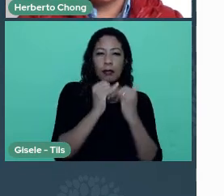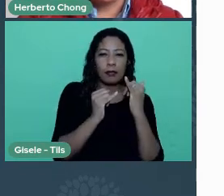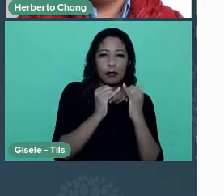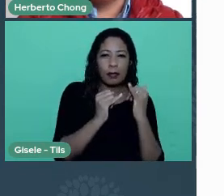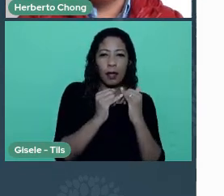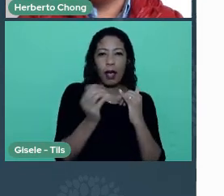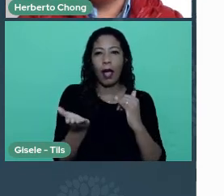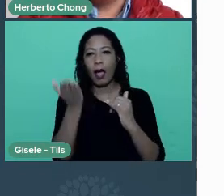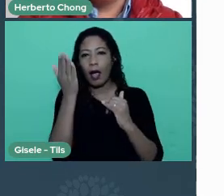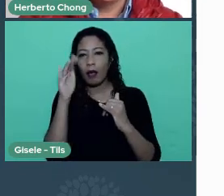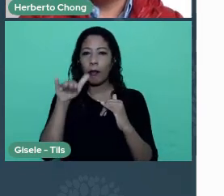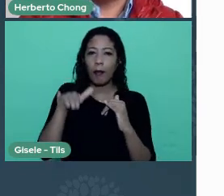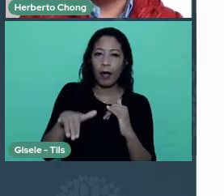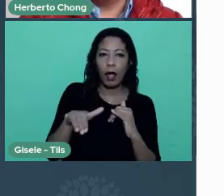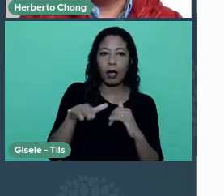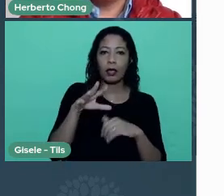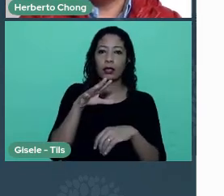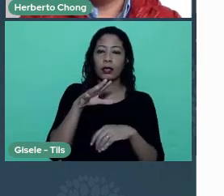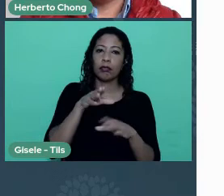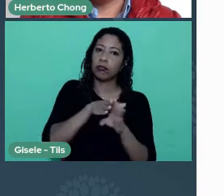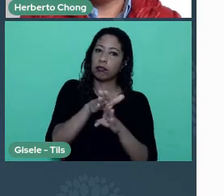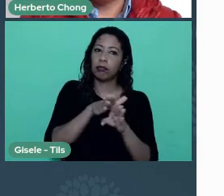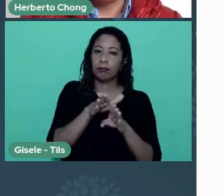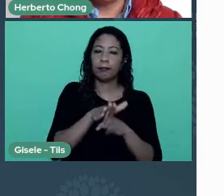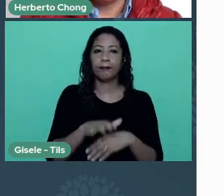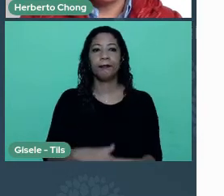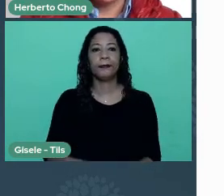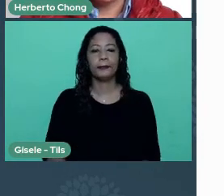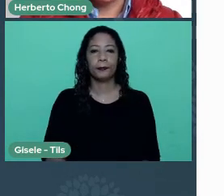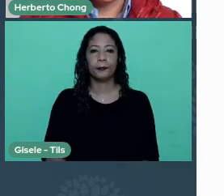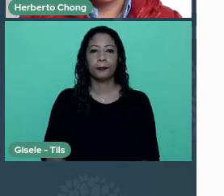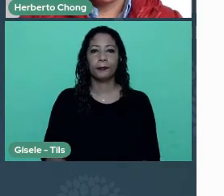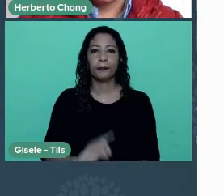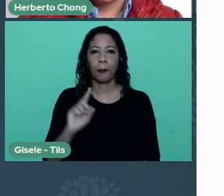altas sugeridas, né? Seguinte.